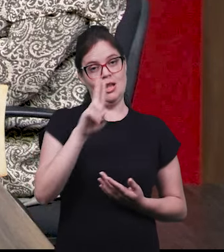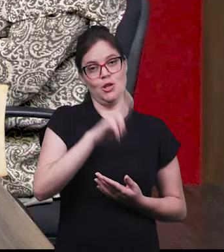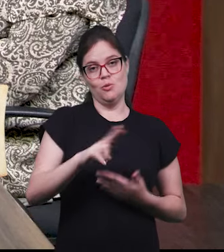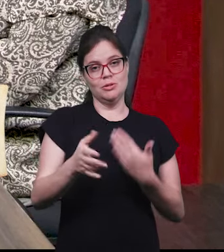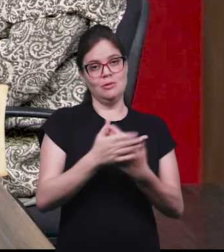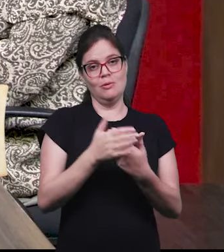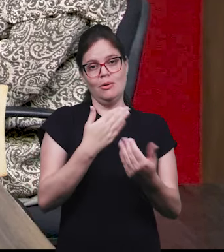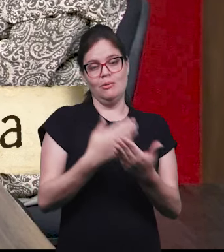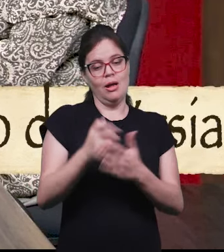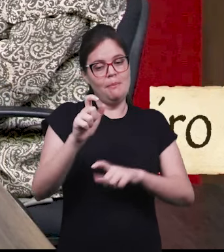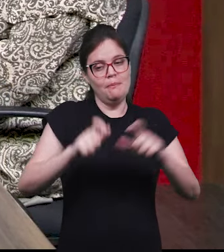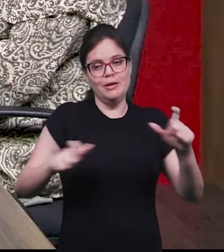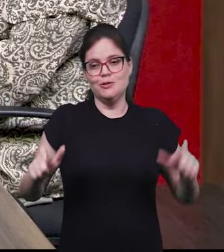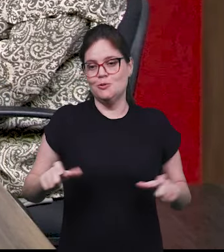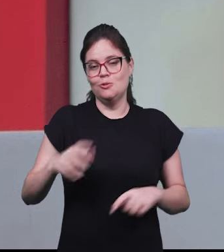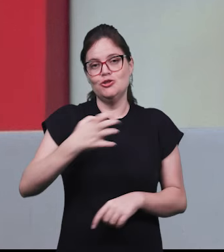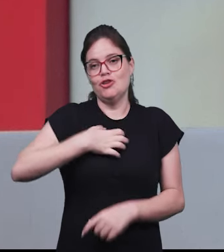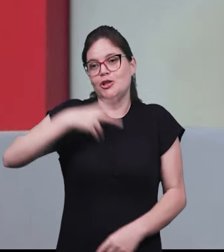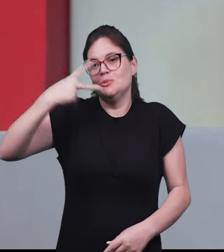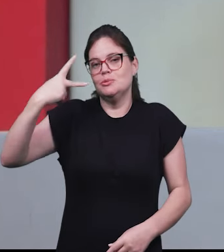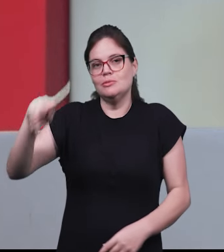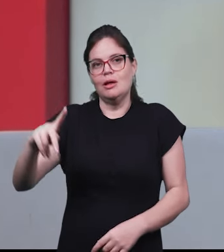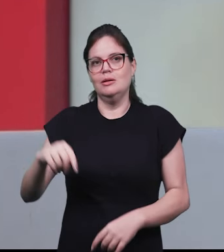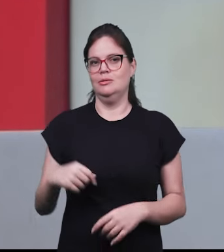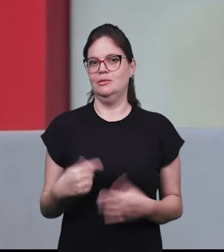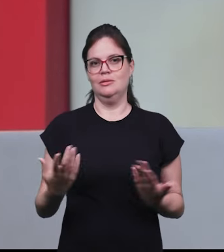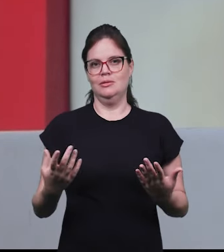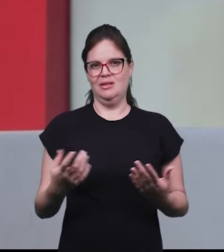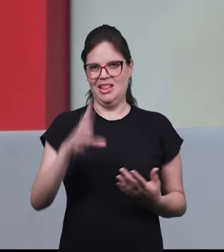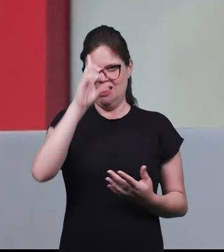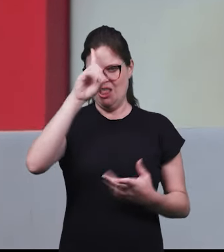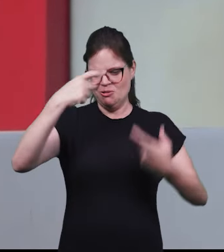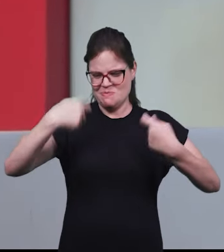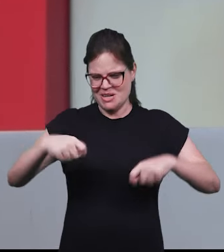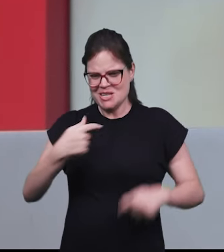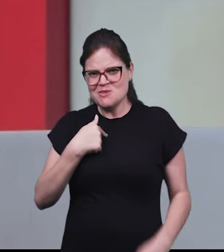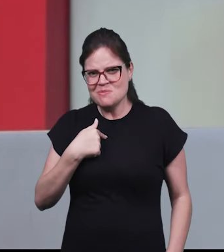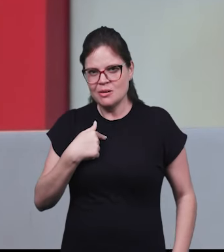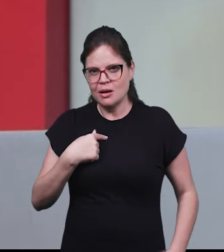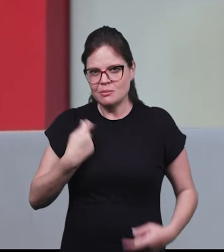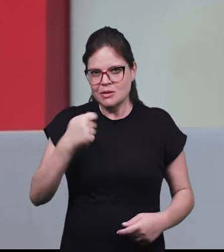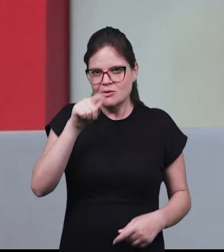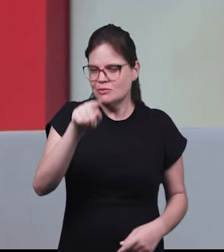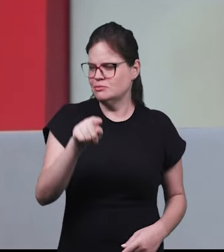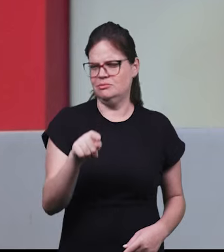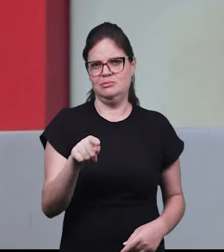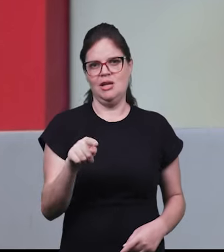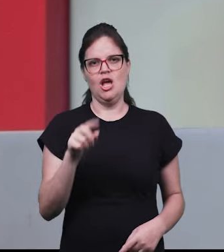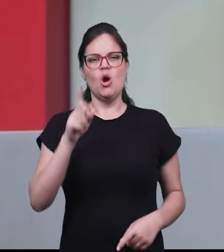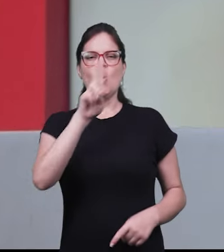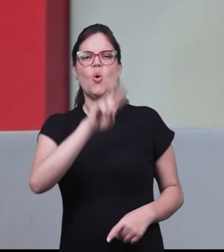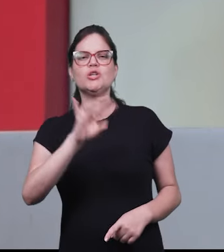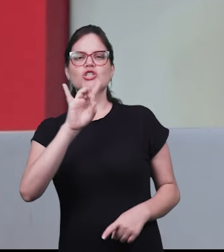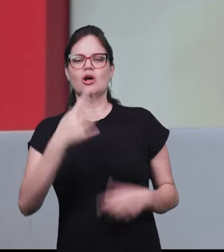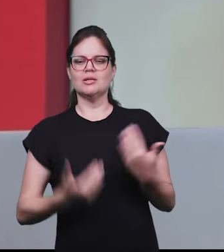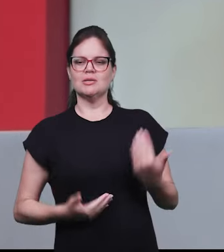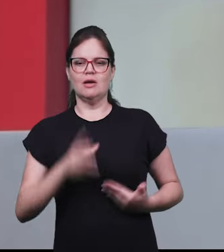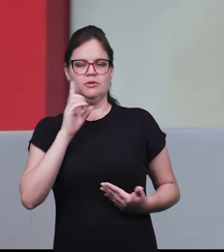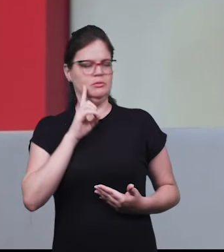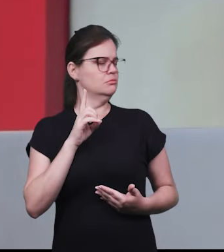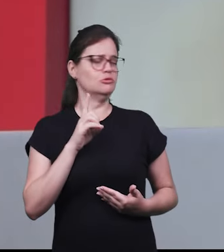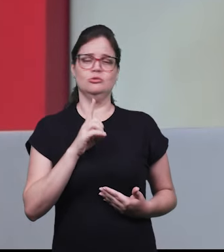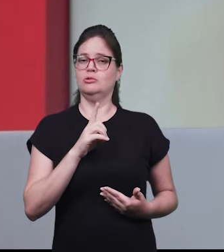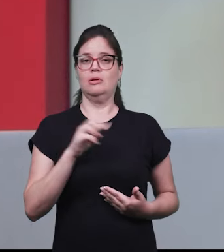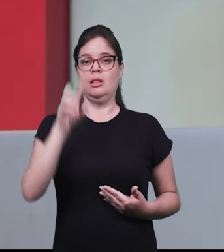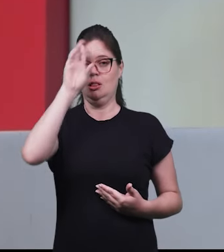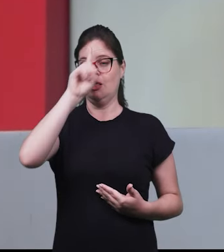da forma que ele quer. Nunca esqueça disso, porque Deus, ele não precisa... ele vai usar se a pessoa for um servo de Deus, for dizer que não, ele usa quem ele